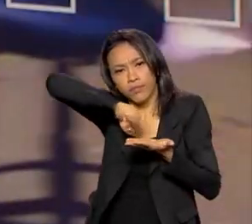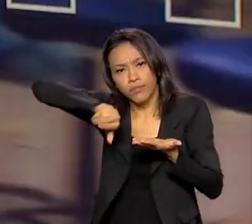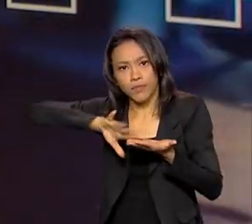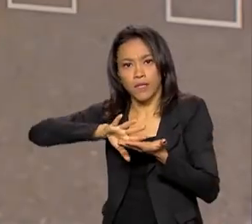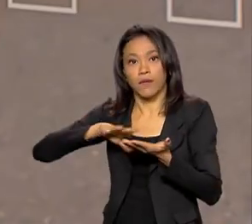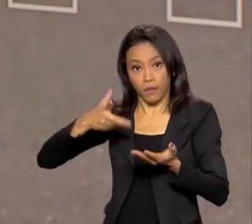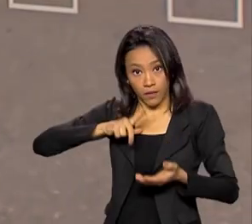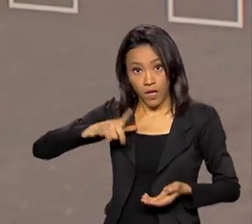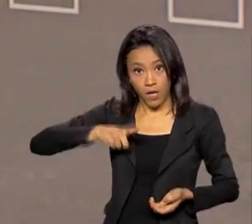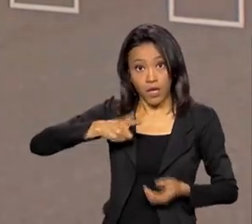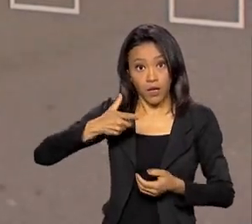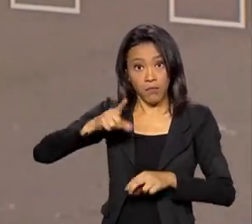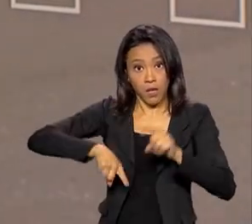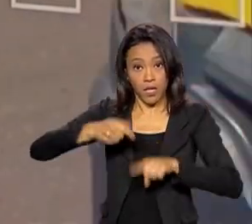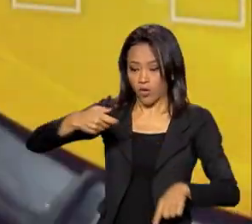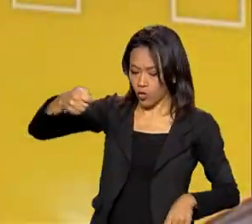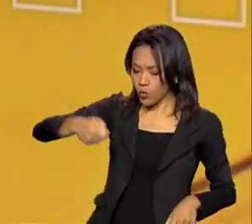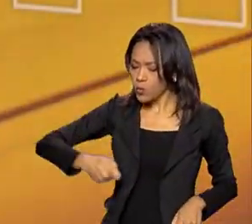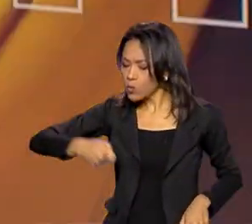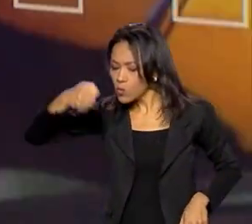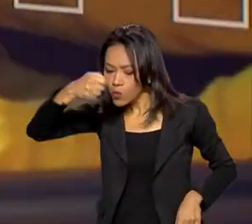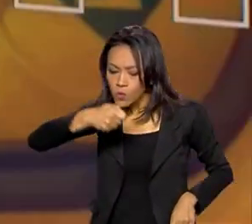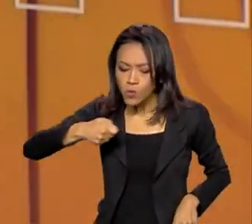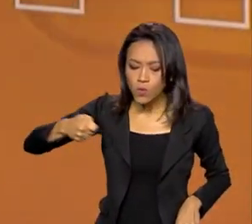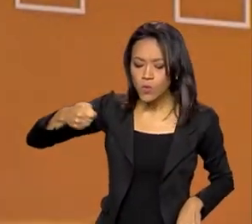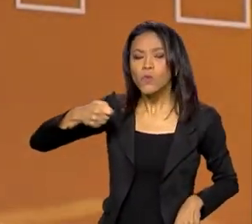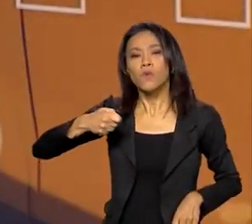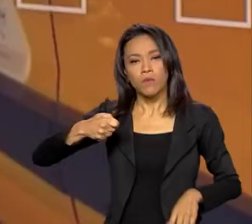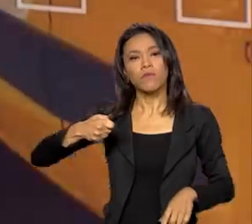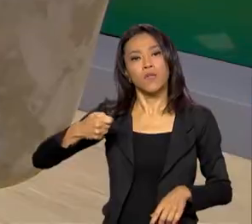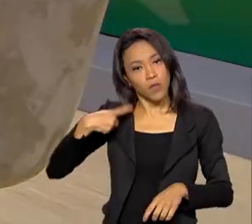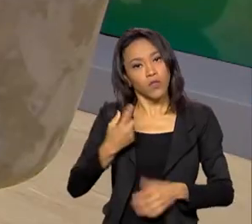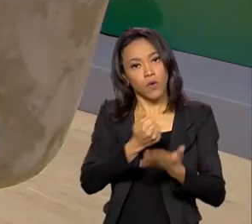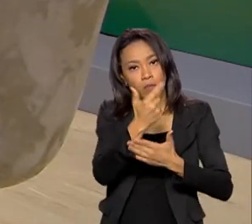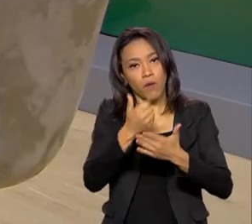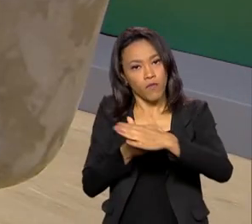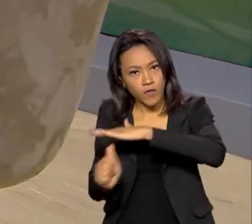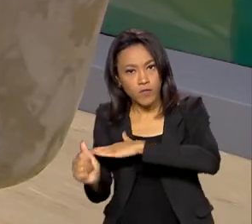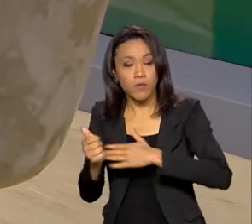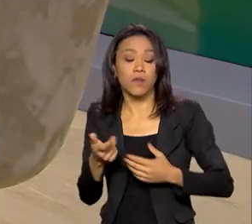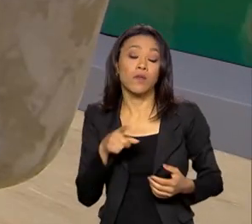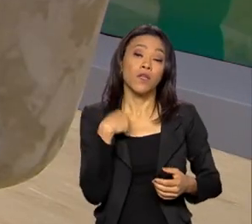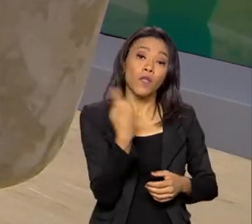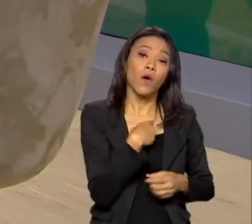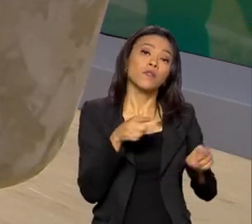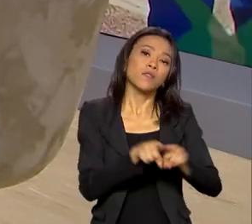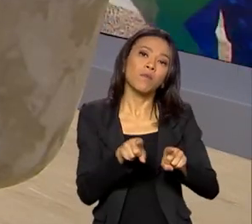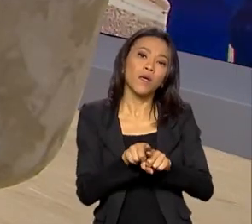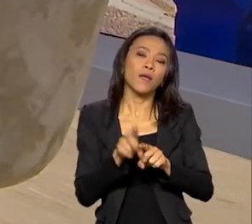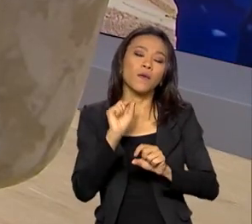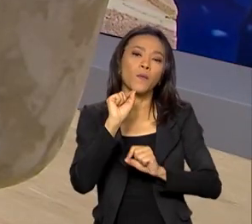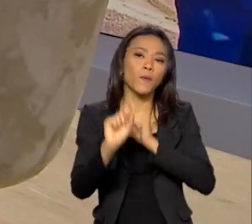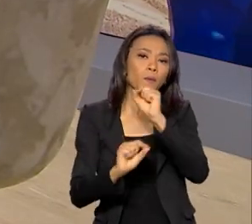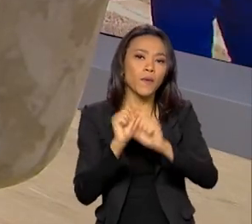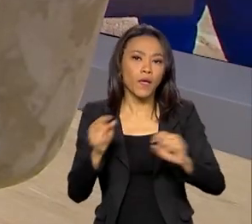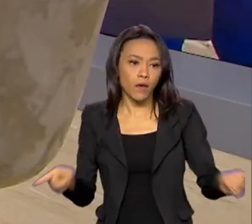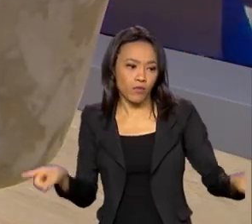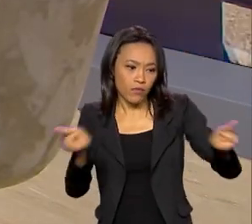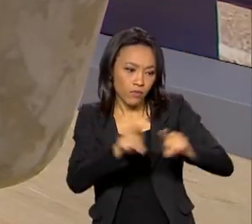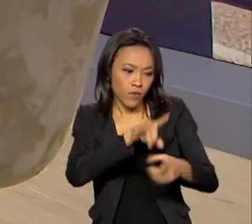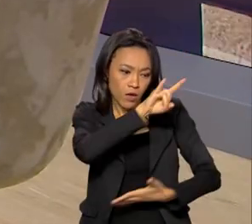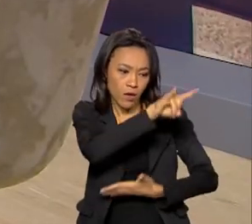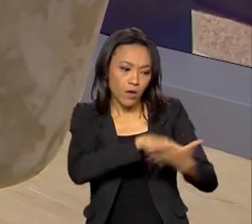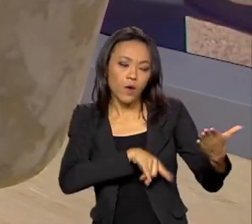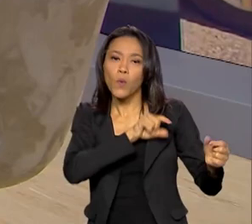hoje essa capacidade muito grande, né? E nós nos associamos também, mediante um acordo de cooperação técnica